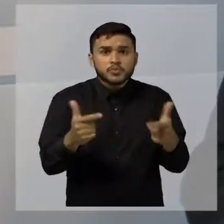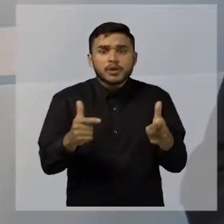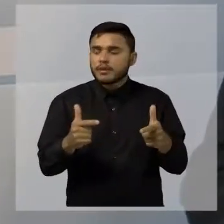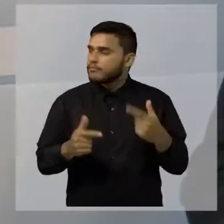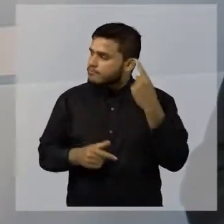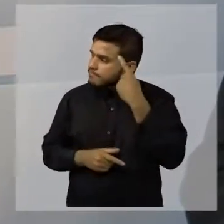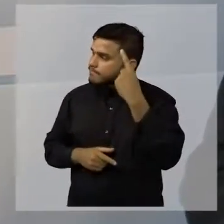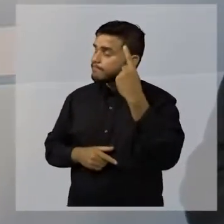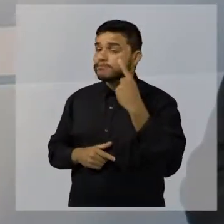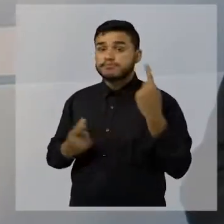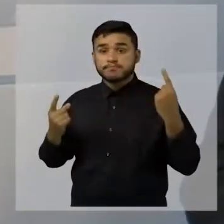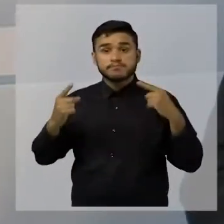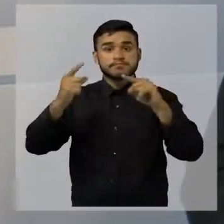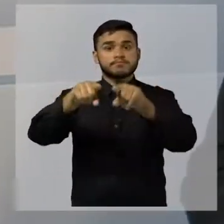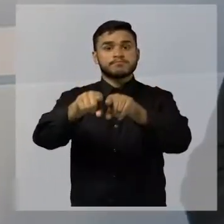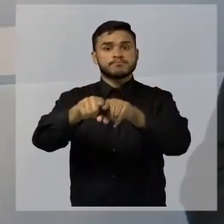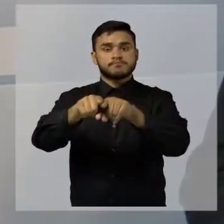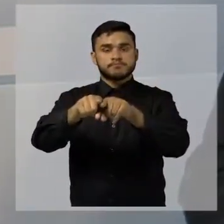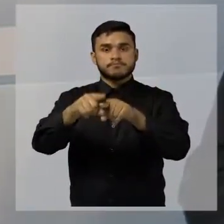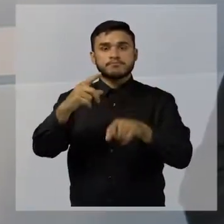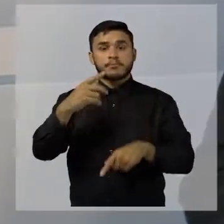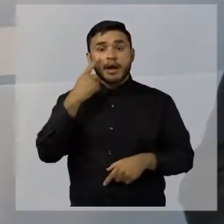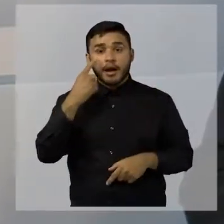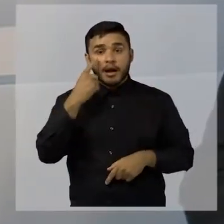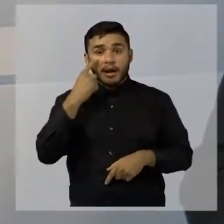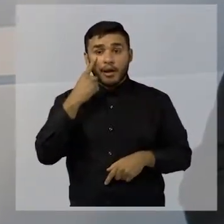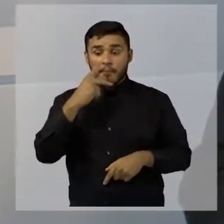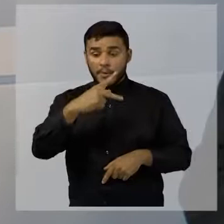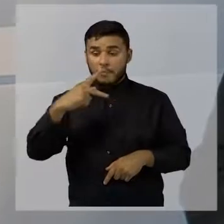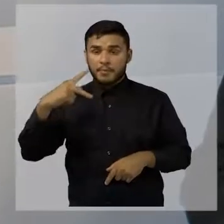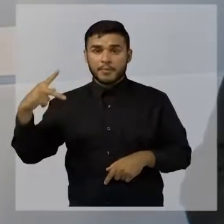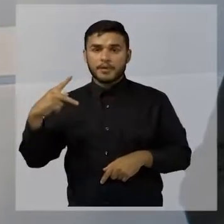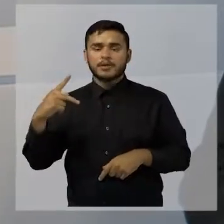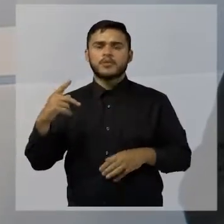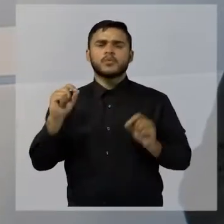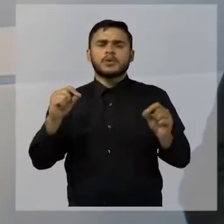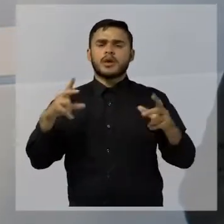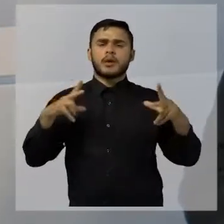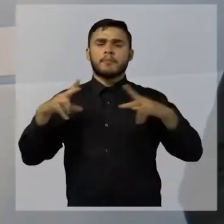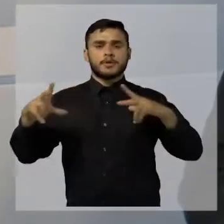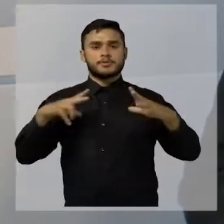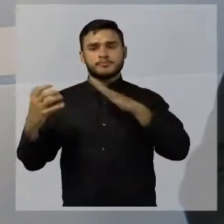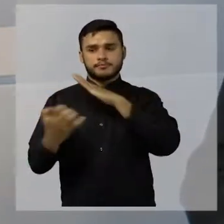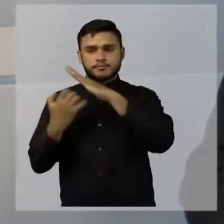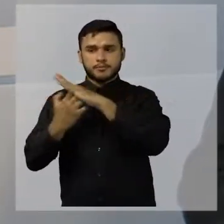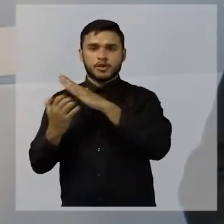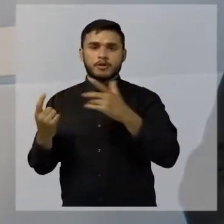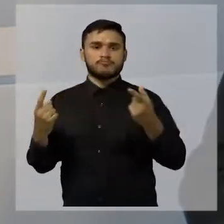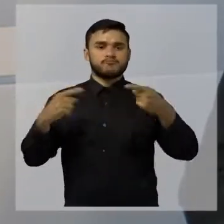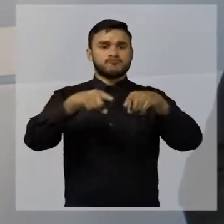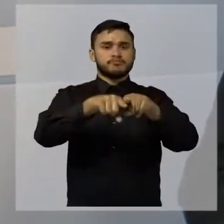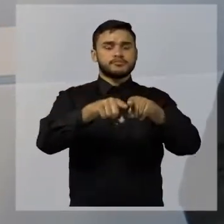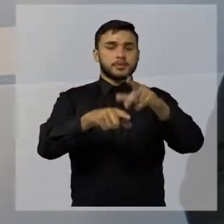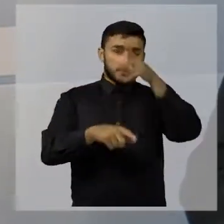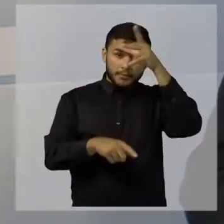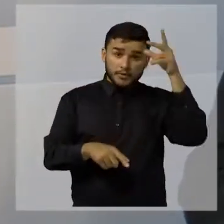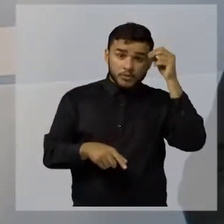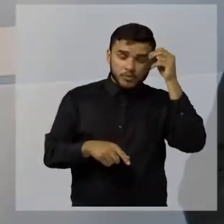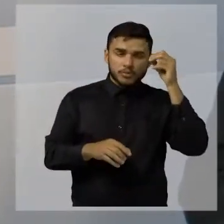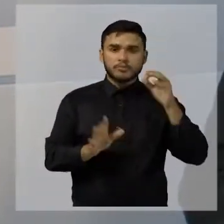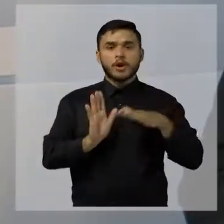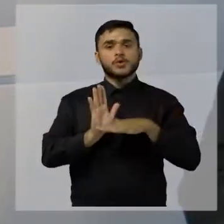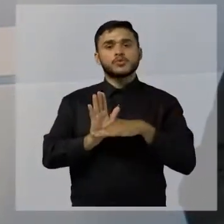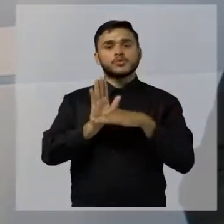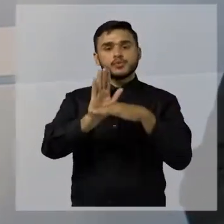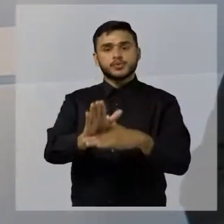com a parceria também privada que já existe. O que é que nós vamos fazer? Vamos colocar a figura nova desse conselho gestor para não